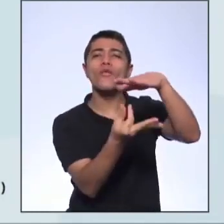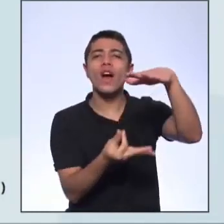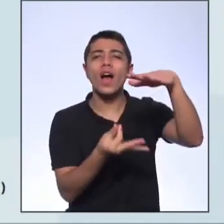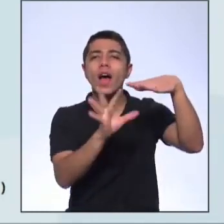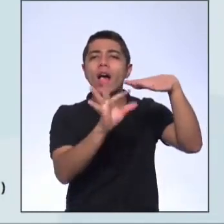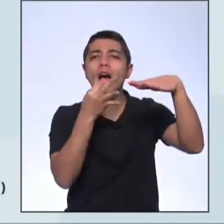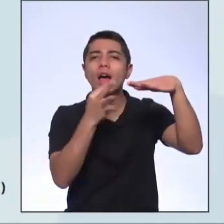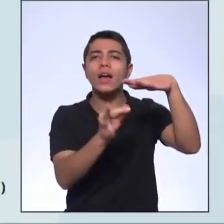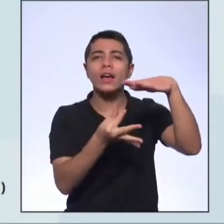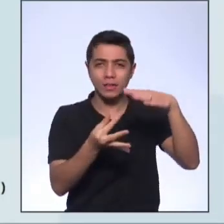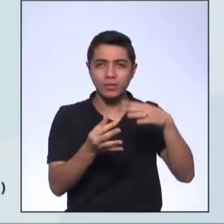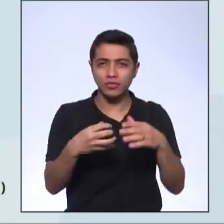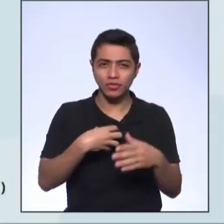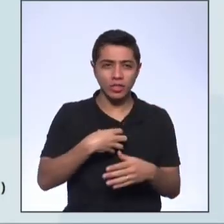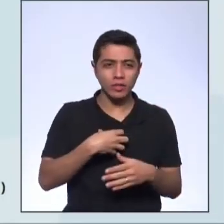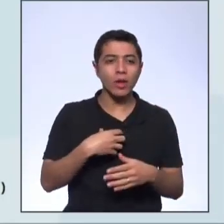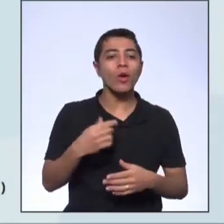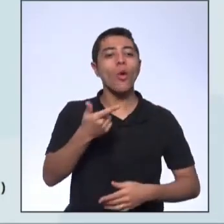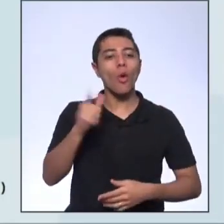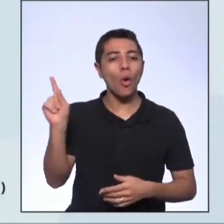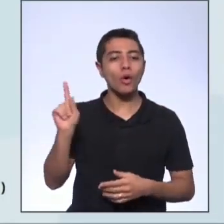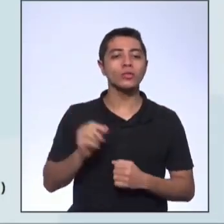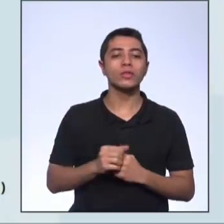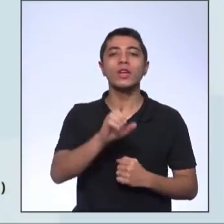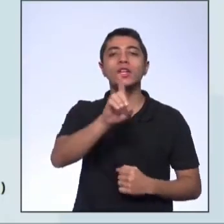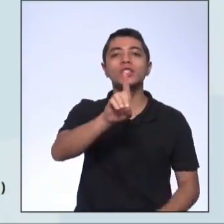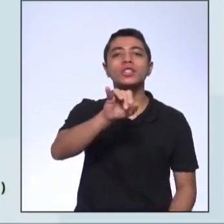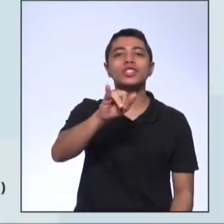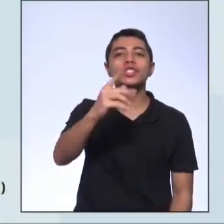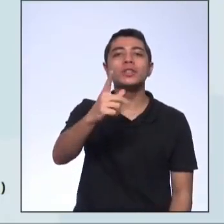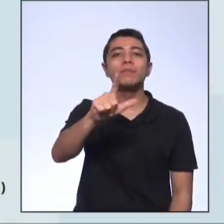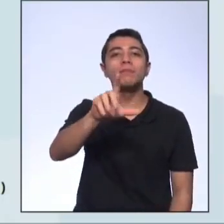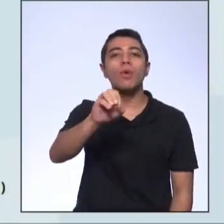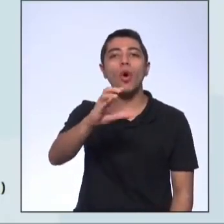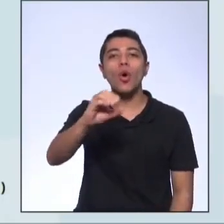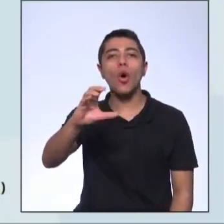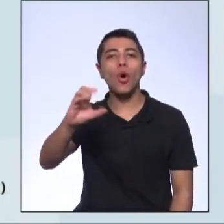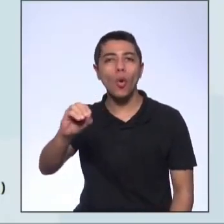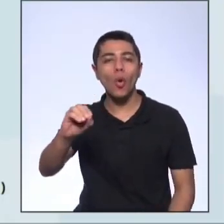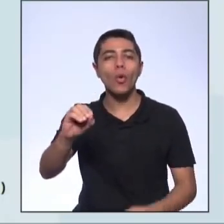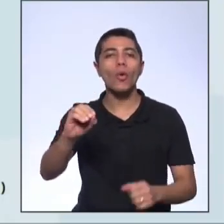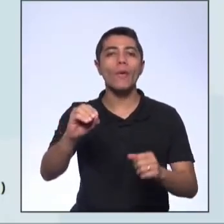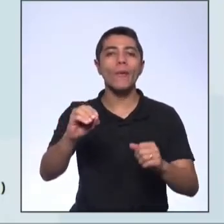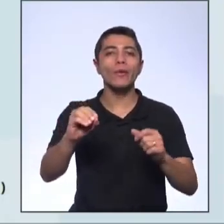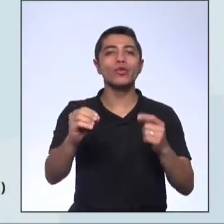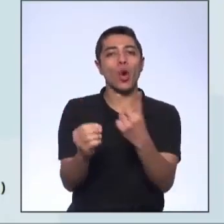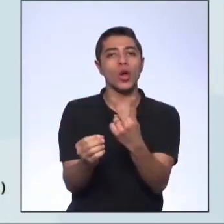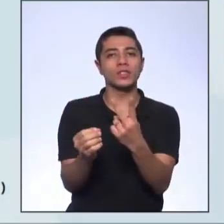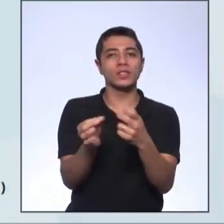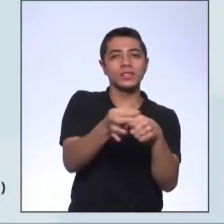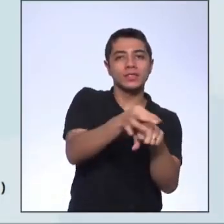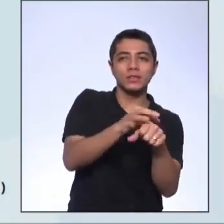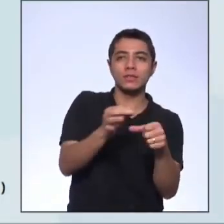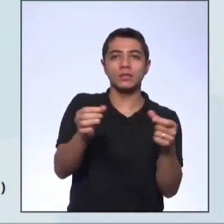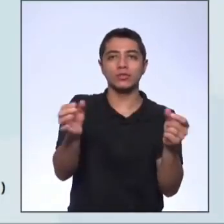né? Diplococcus, 2 cocos juntinhos, e Streptococcus, que parece, gente, um salgadinho, né?